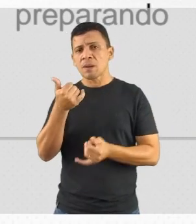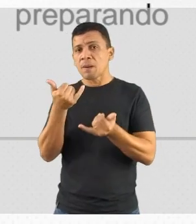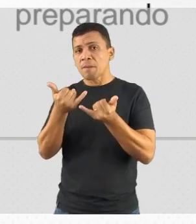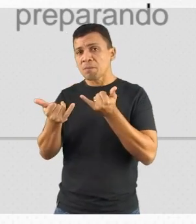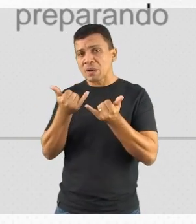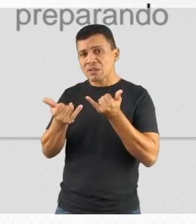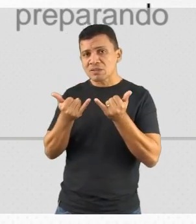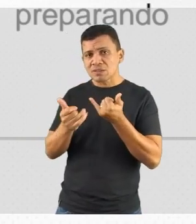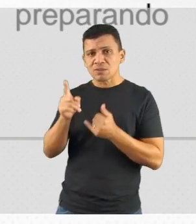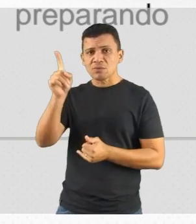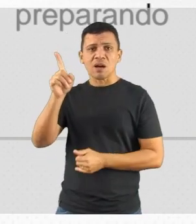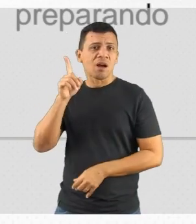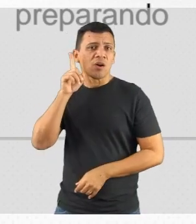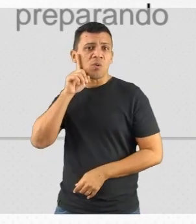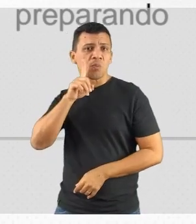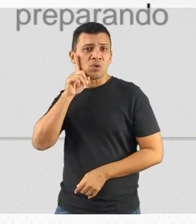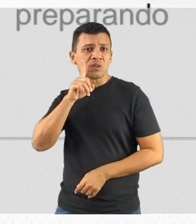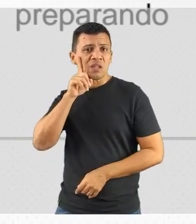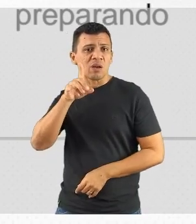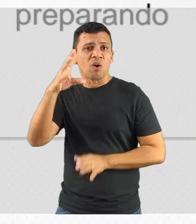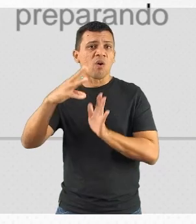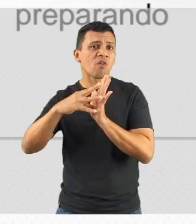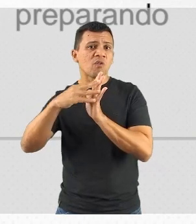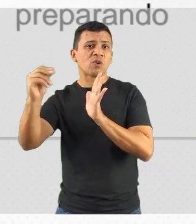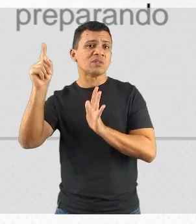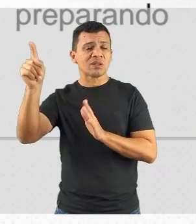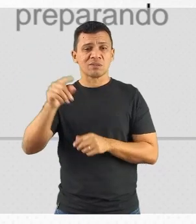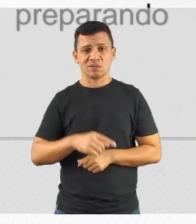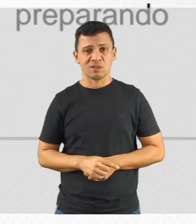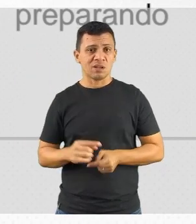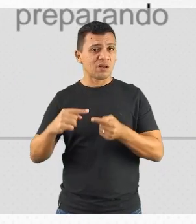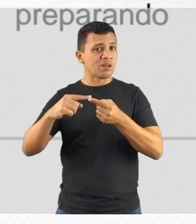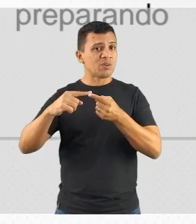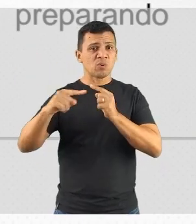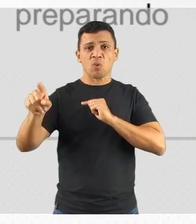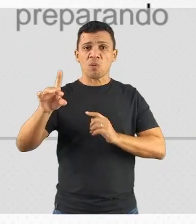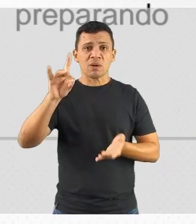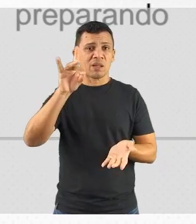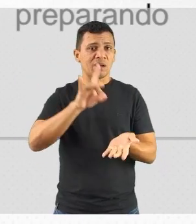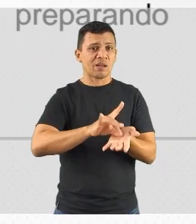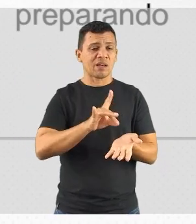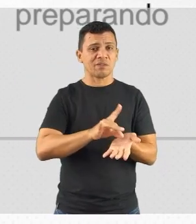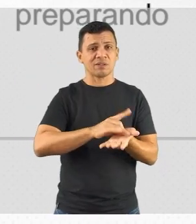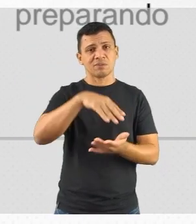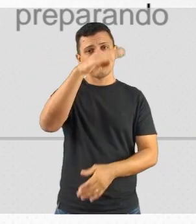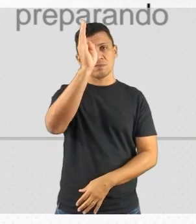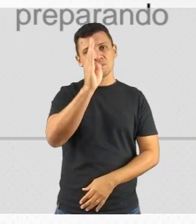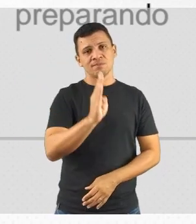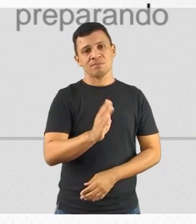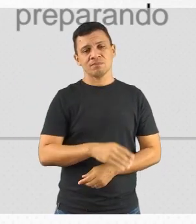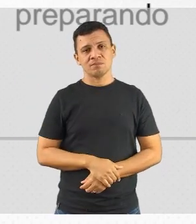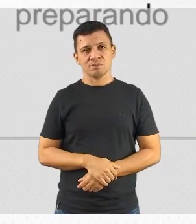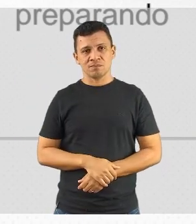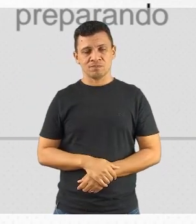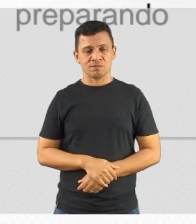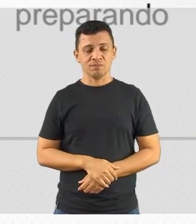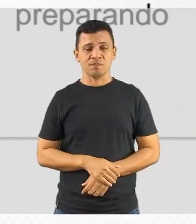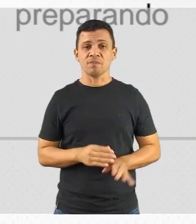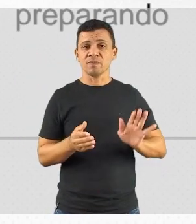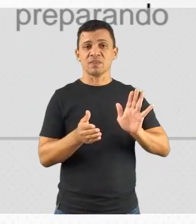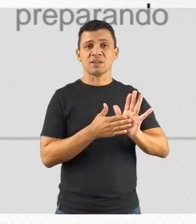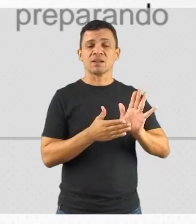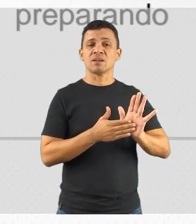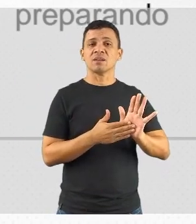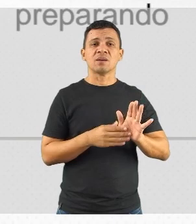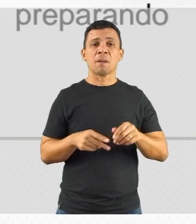dos Estados Unidos, porque não seria coerente com a realidade brasileira, né? Então, a proposta é adotar o modelo educacional de